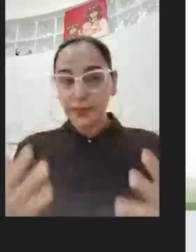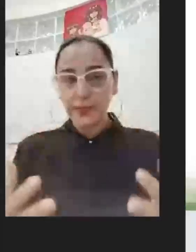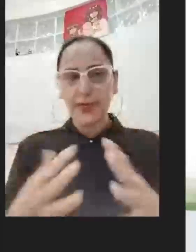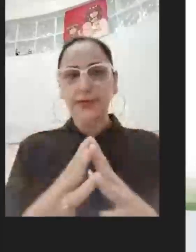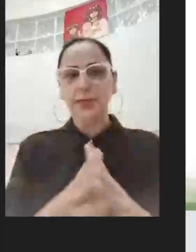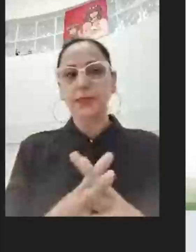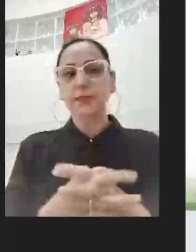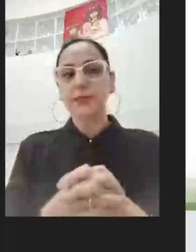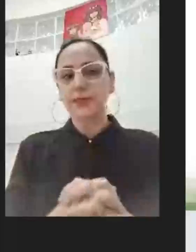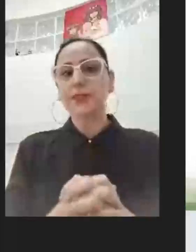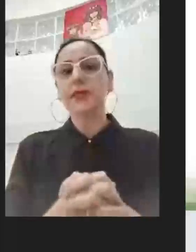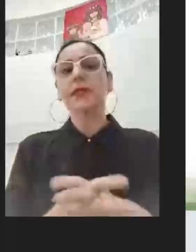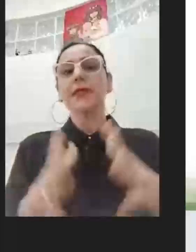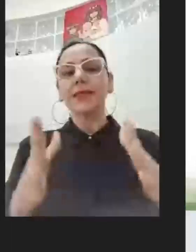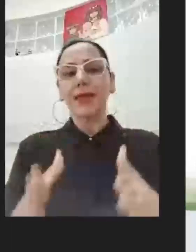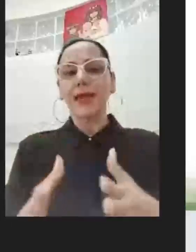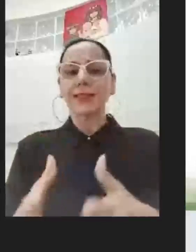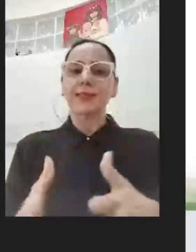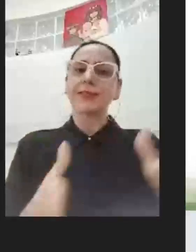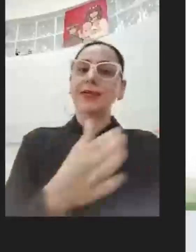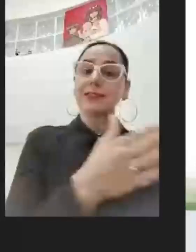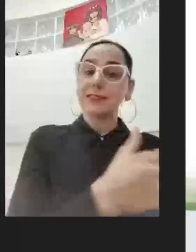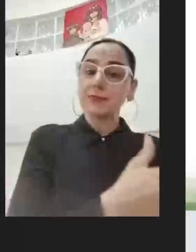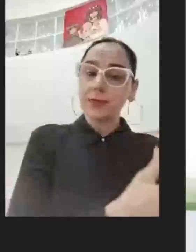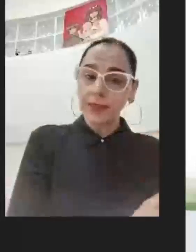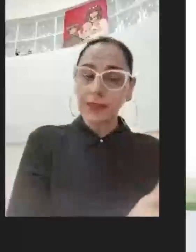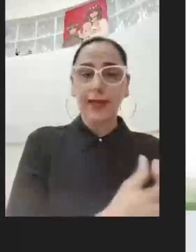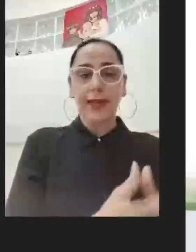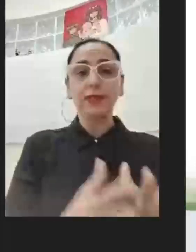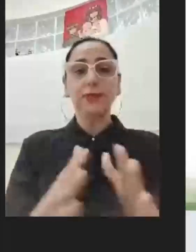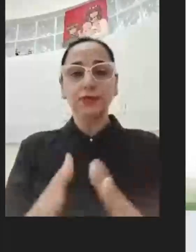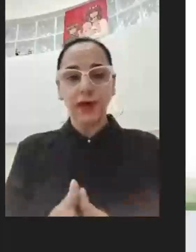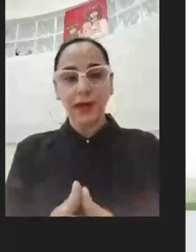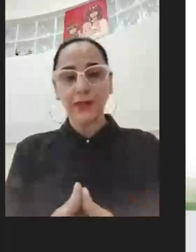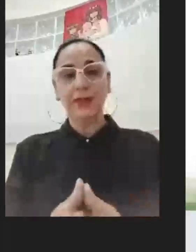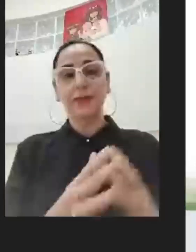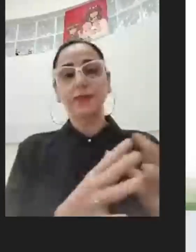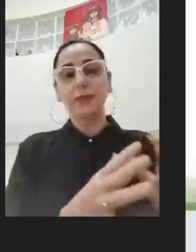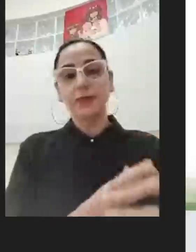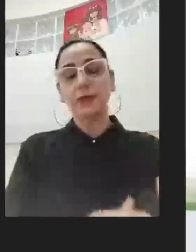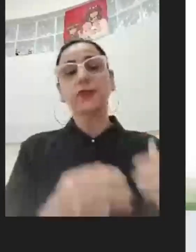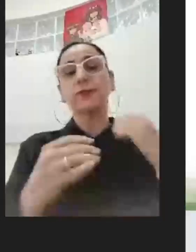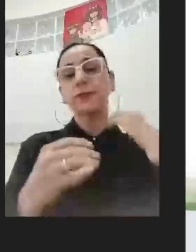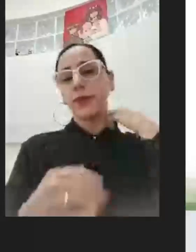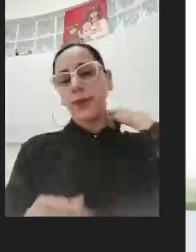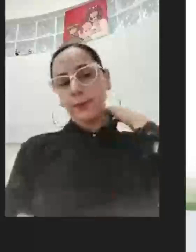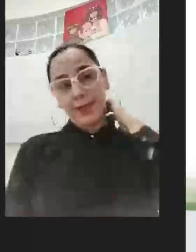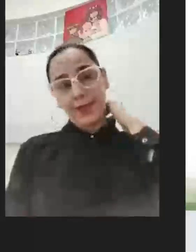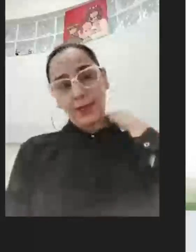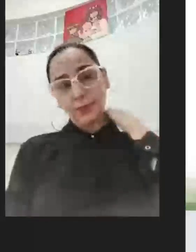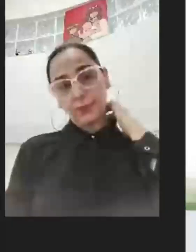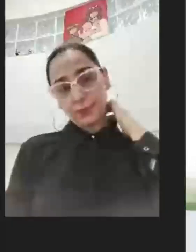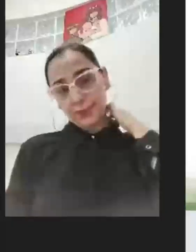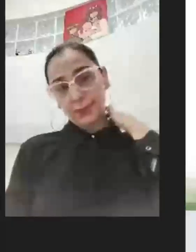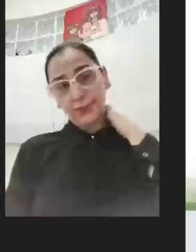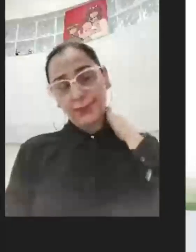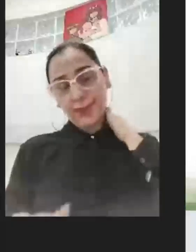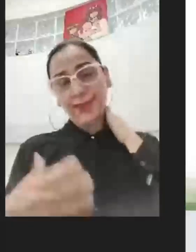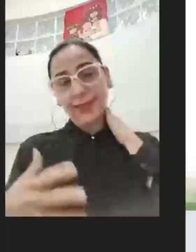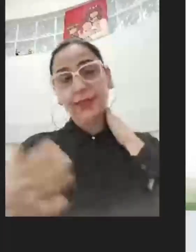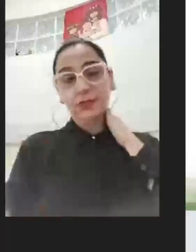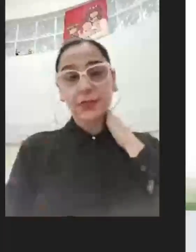né? Se for necessário, a criança precisa ter essa indicação clínica lá do pediatra, da nutricionista, para que